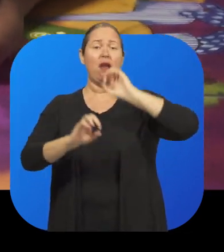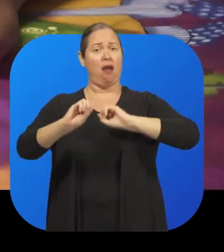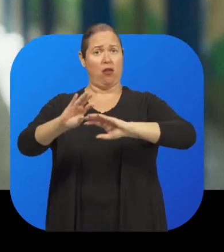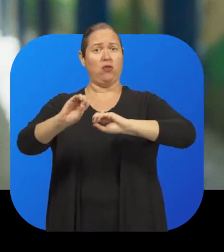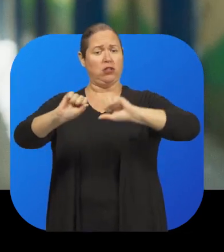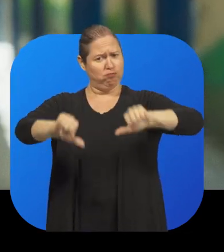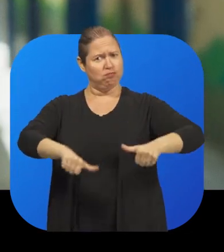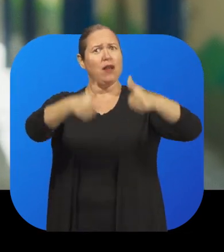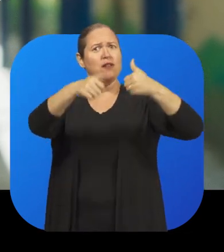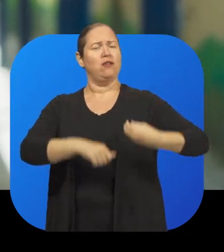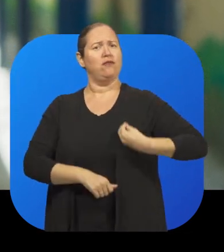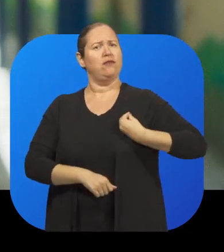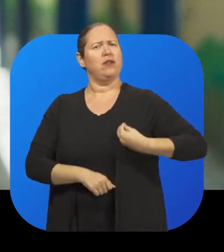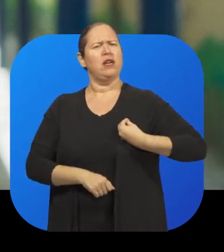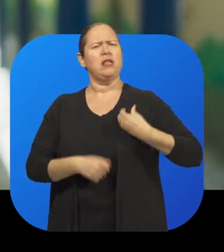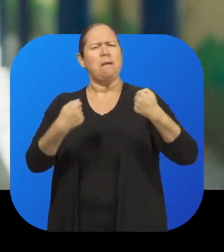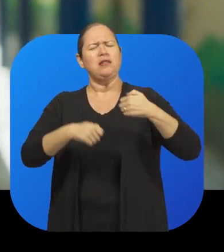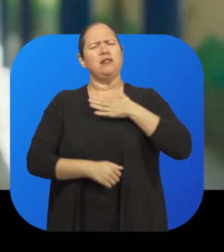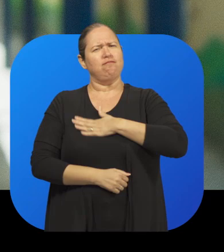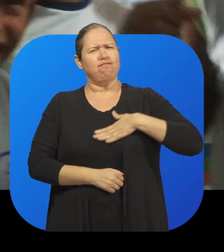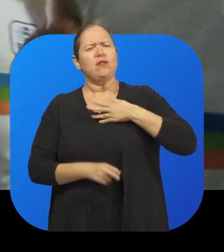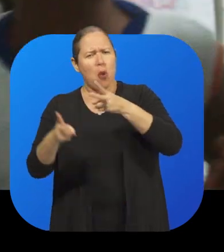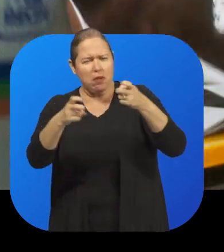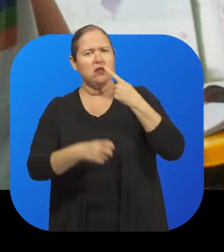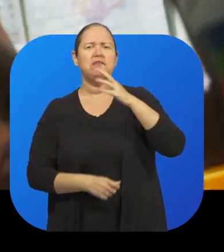Pra educação transformar, tem que ter um pouquinho também de